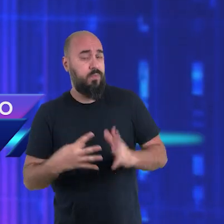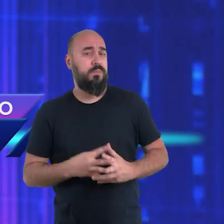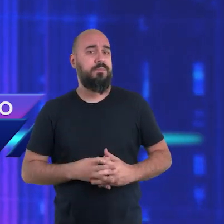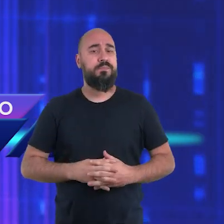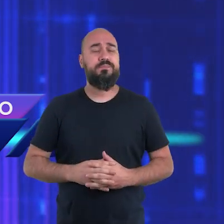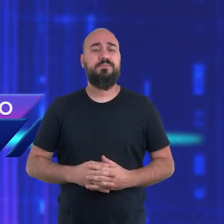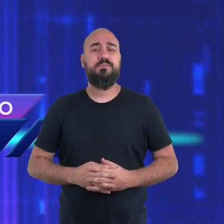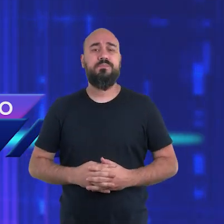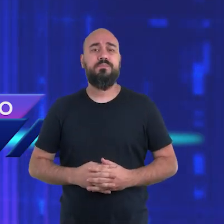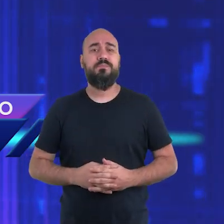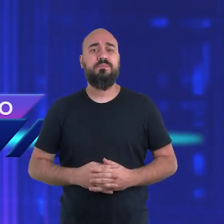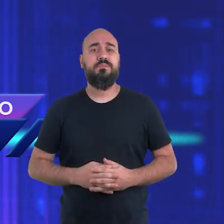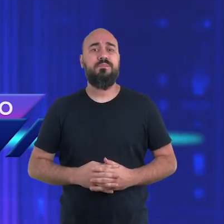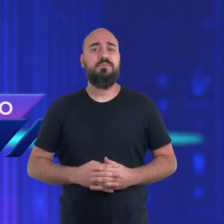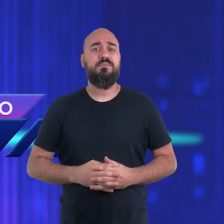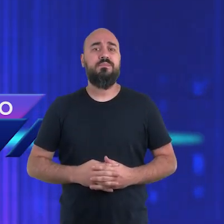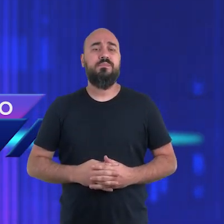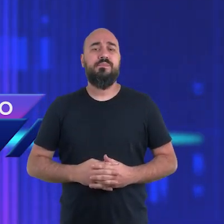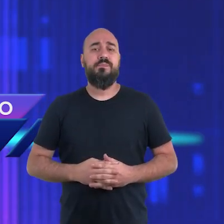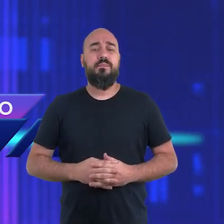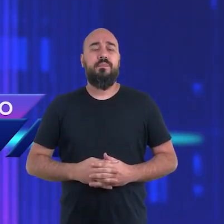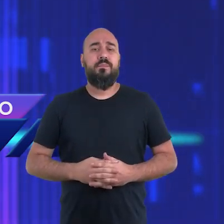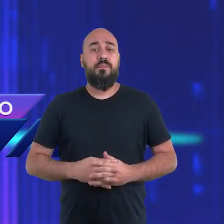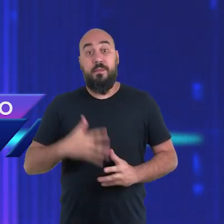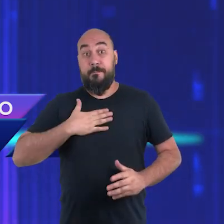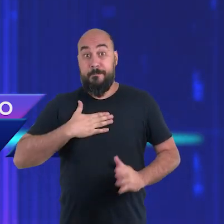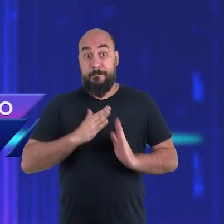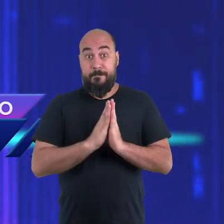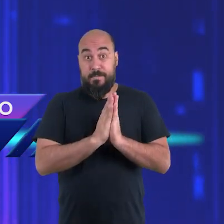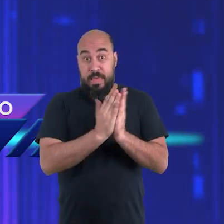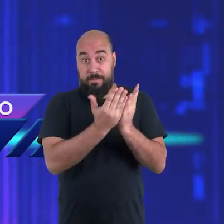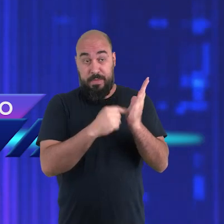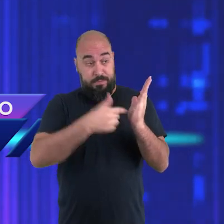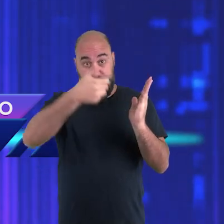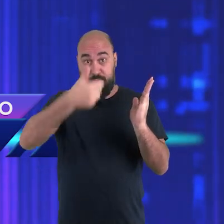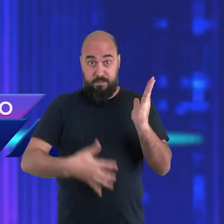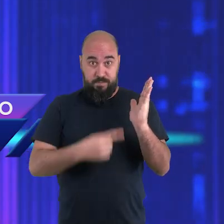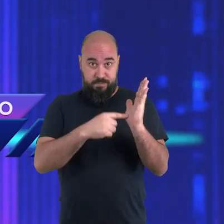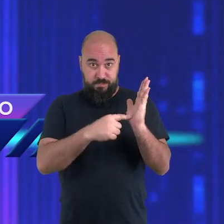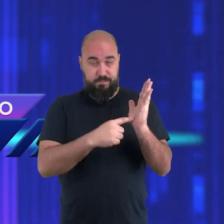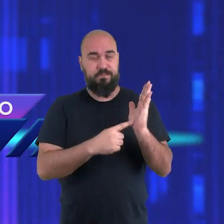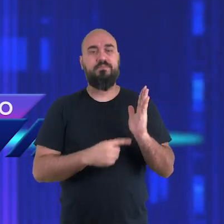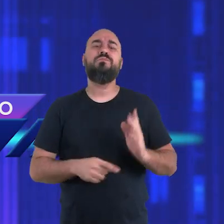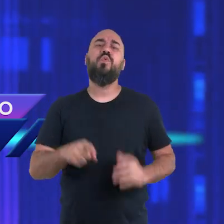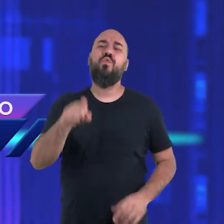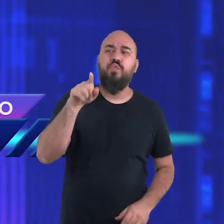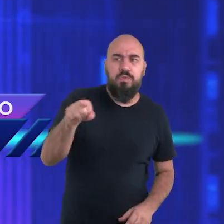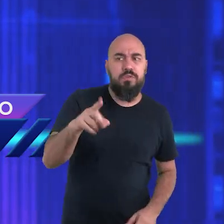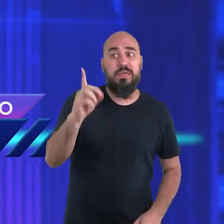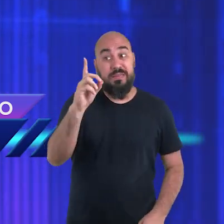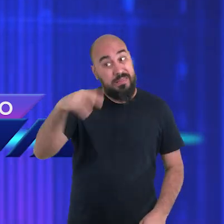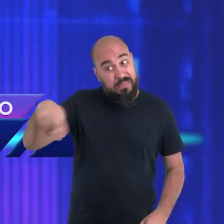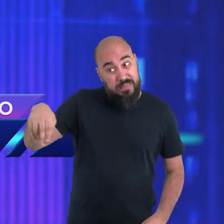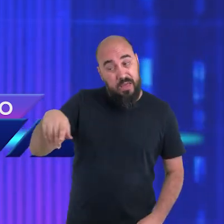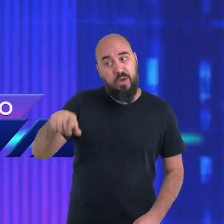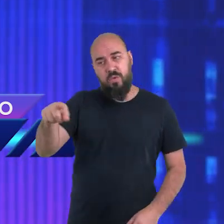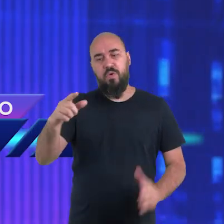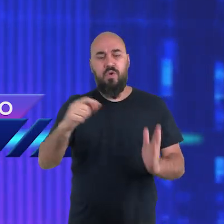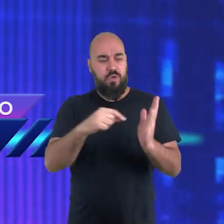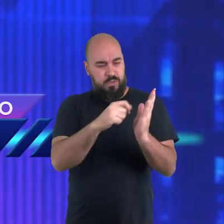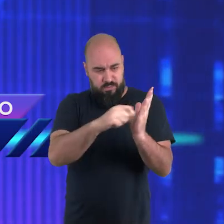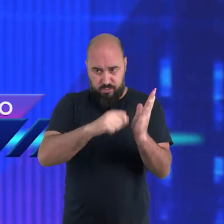4. Estou chegando aqui, já diz assim a minha Bíblia. Tu, porém, Daniel,